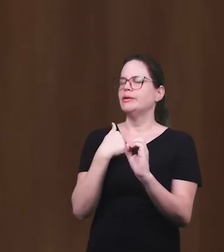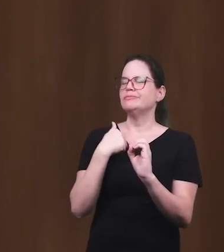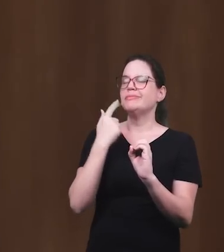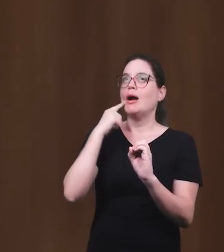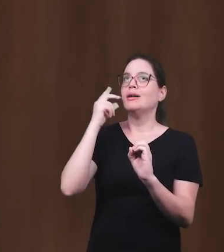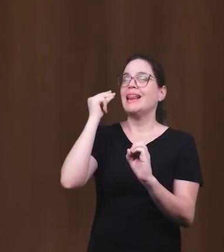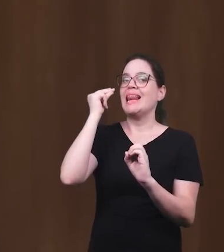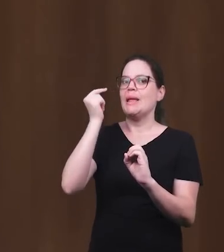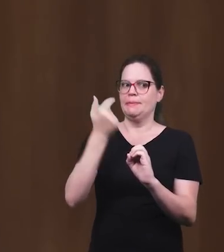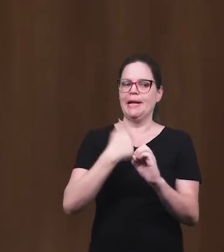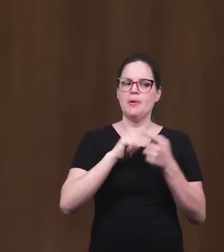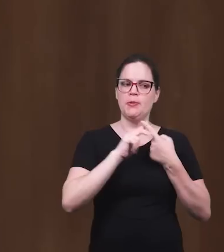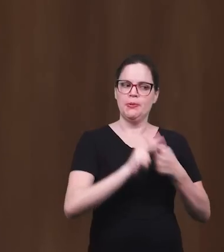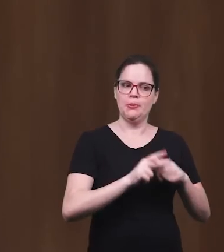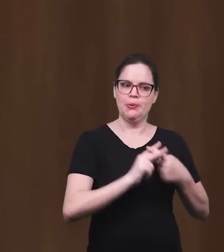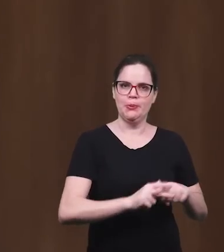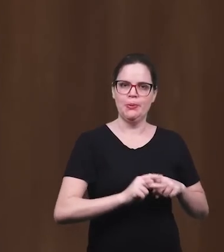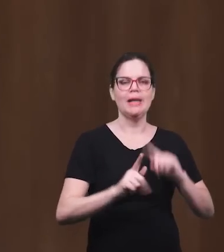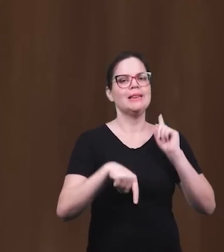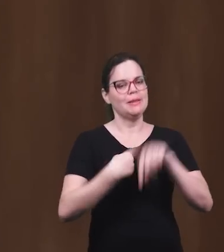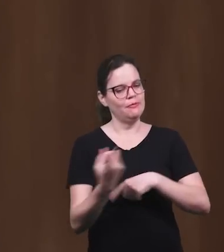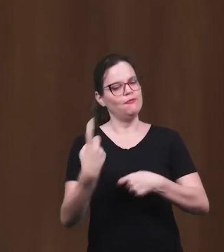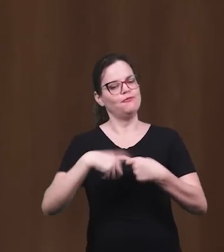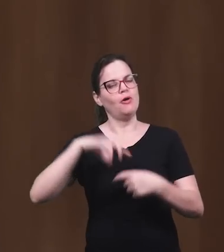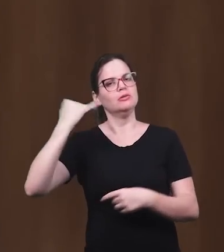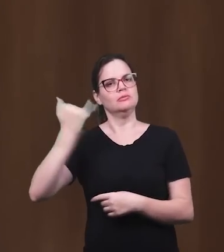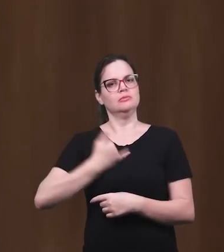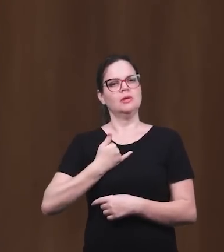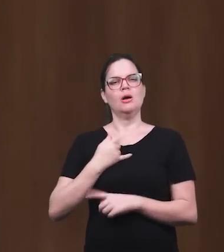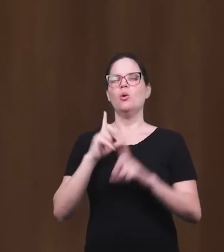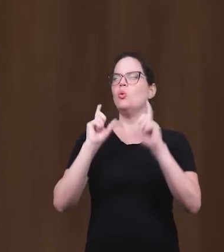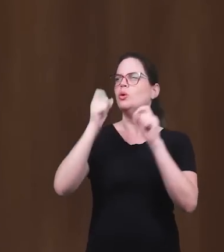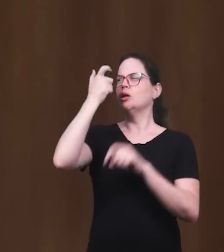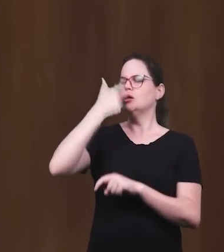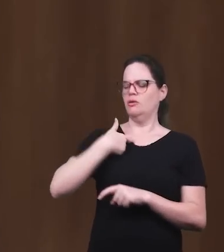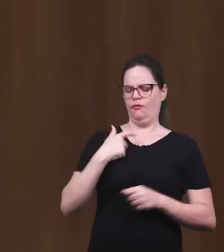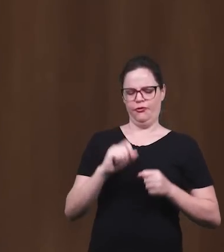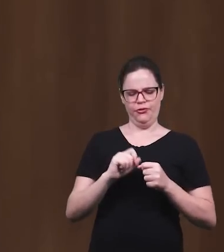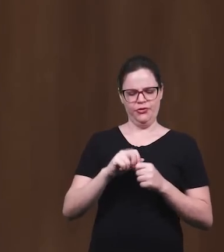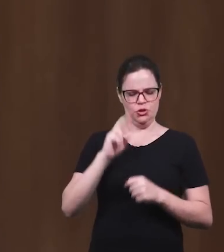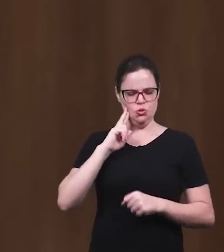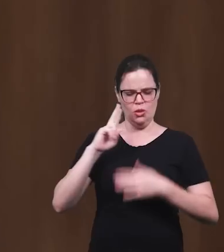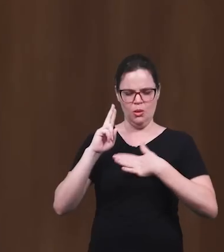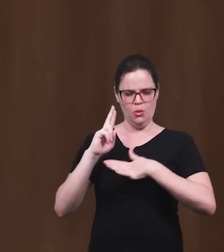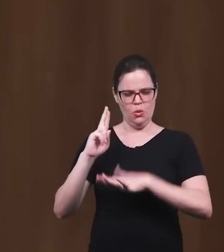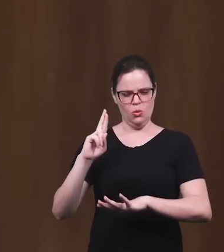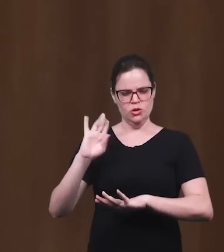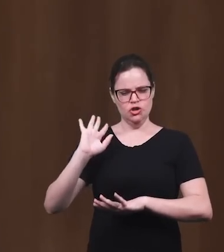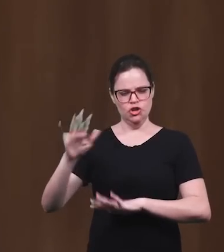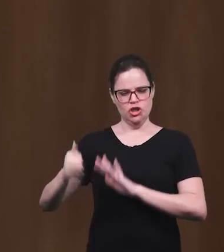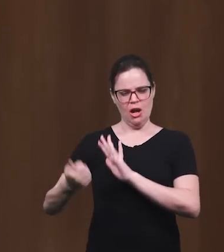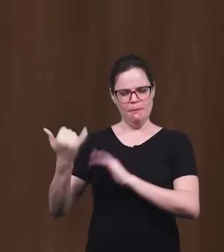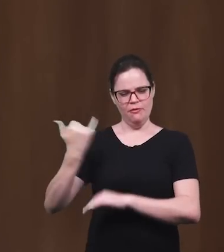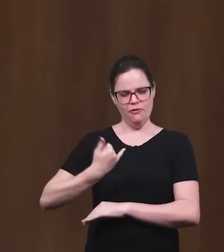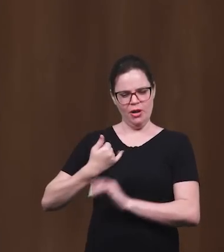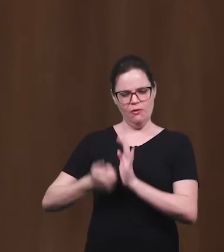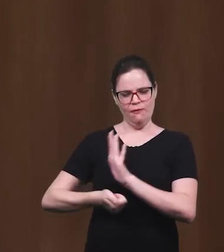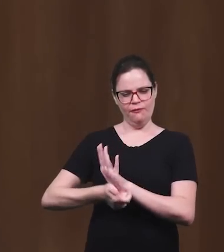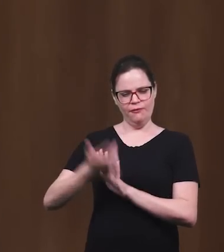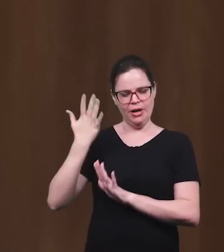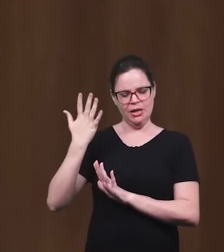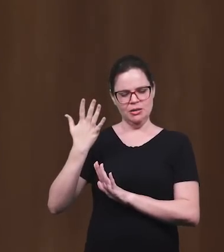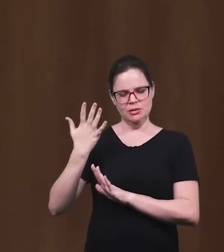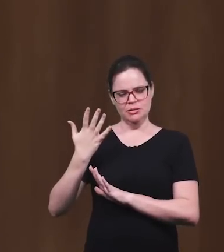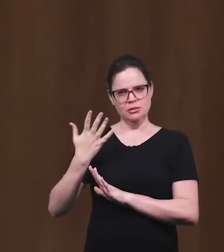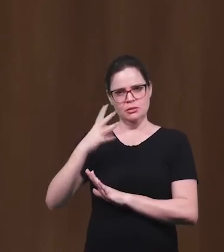falar. O que eu estou fazendo? Ou então alguma coisa na sua vida que não está agradando ao Senhor, e Ele já te falou várias vezes sobre